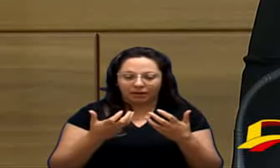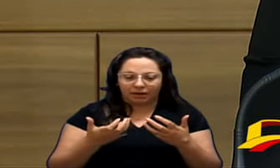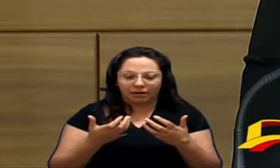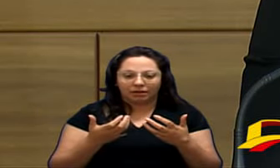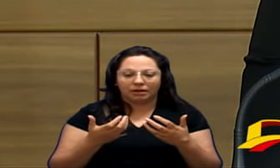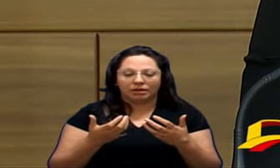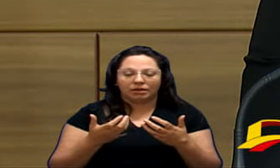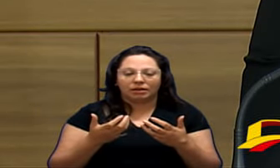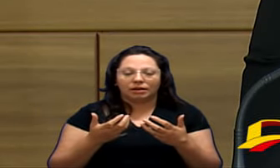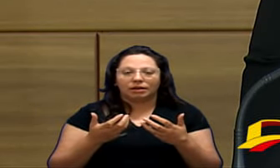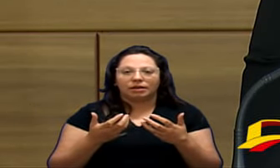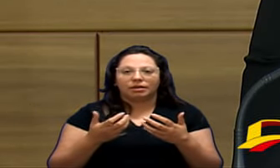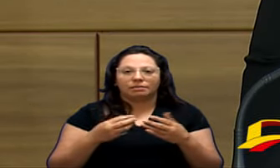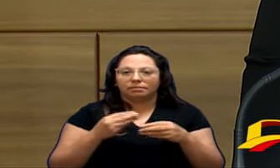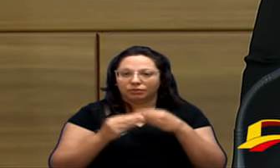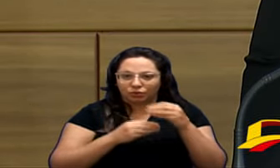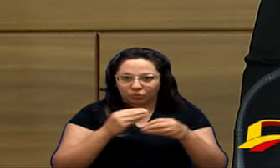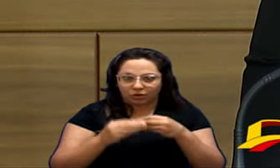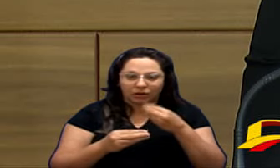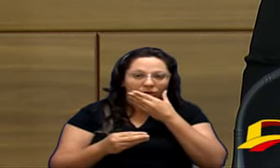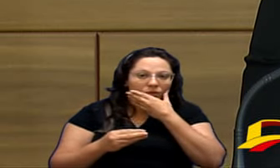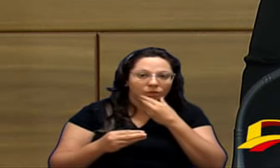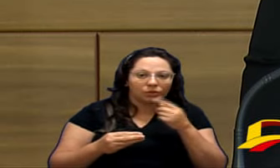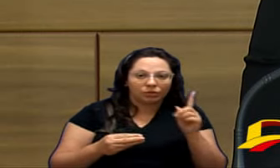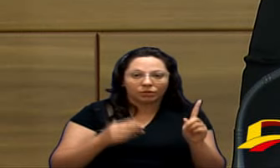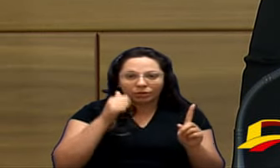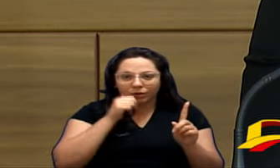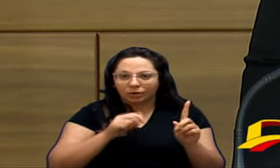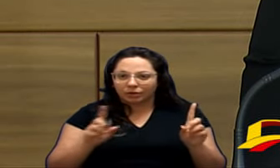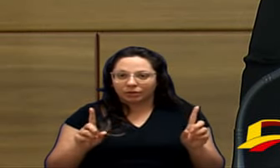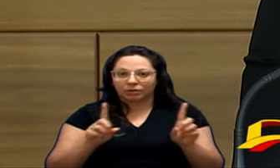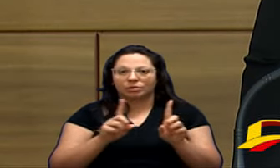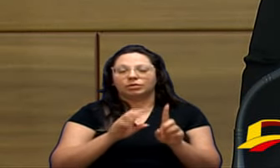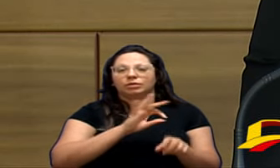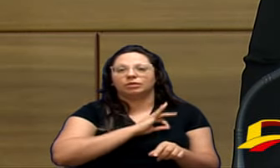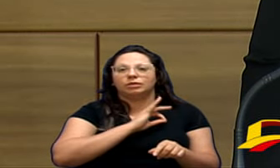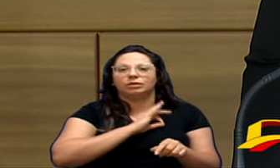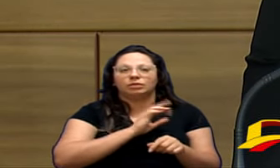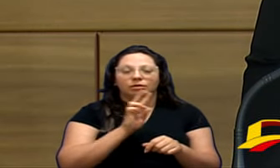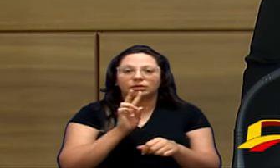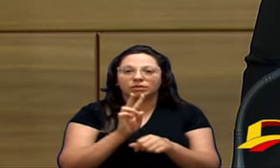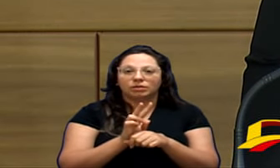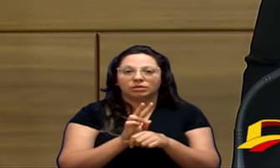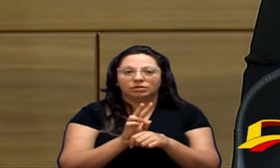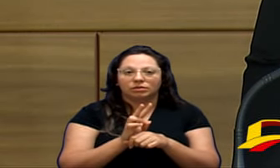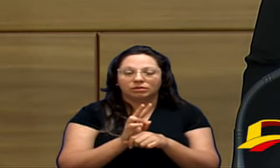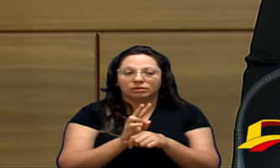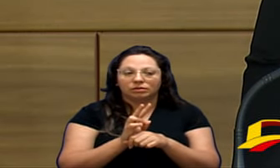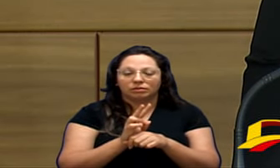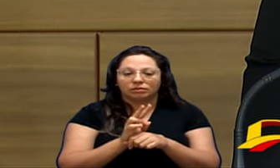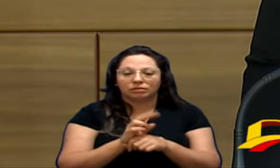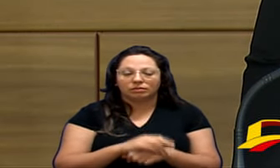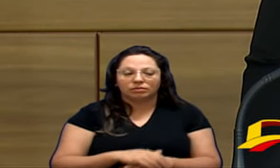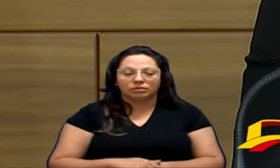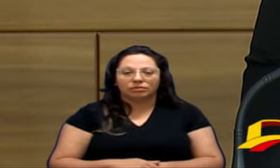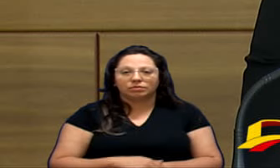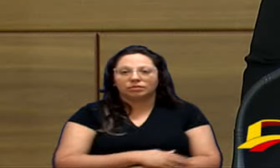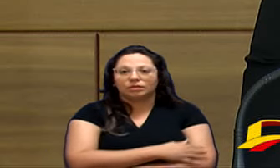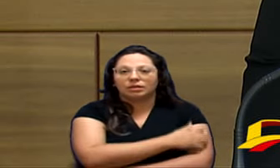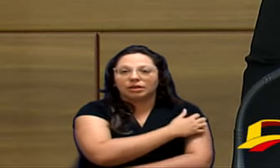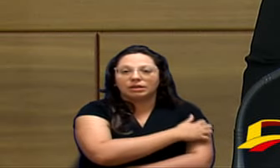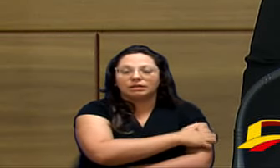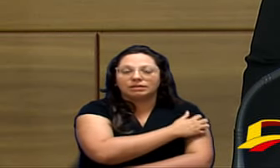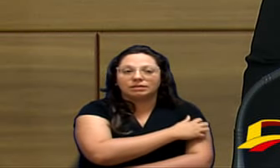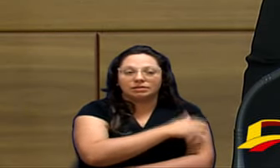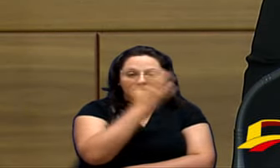seria uma guarnição mista né um homem e uma mulher justamente pra segurança daquela mulher que tá indo atender a ocorrência né a gente sabe que